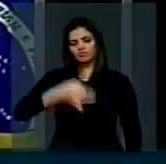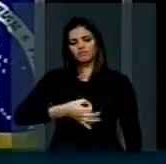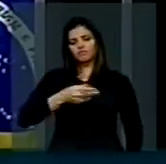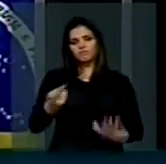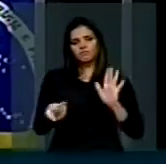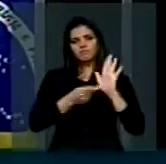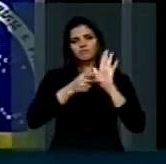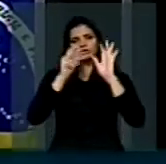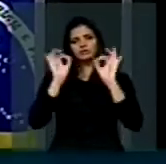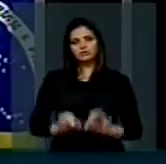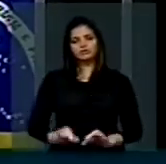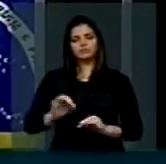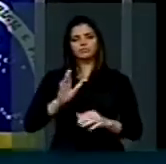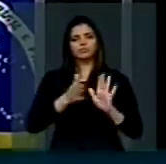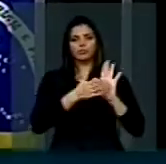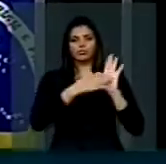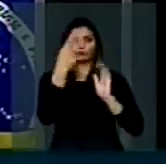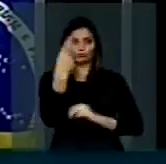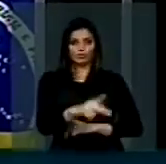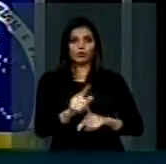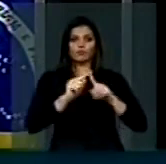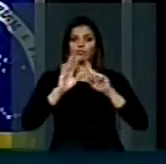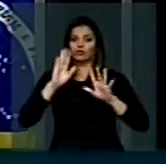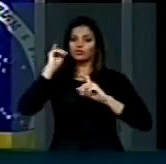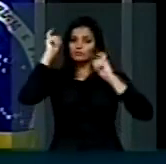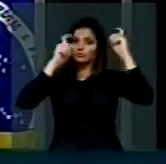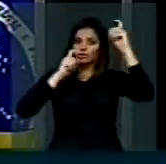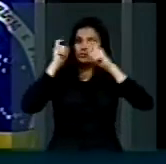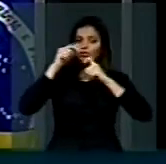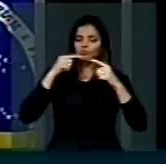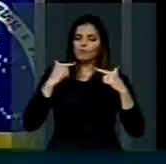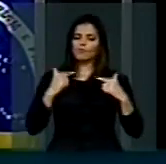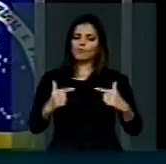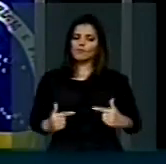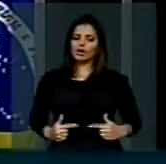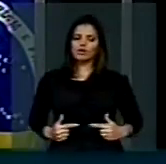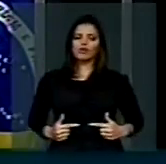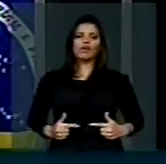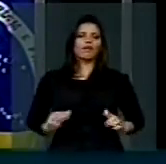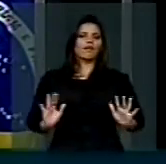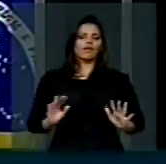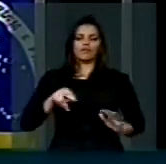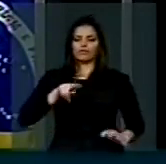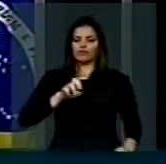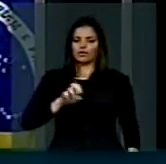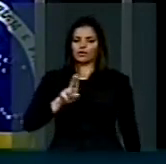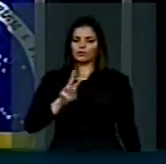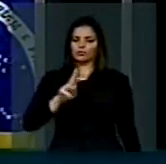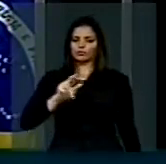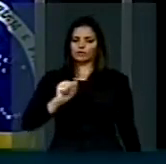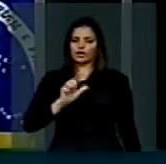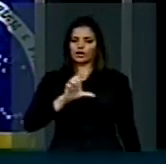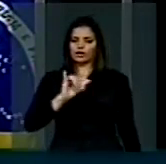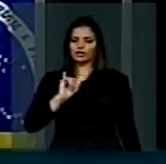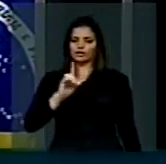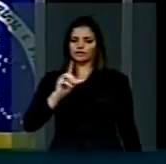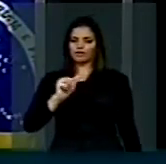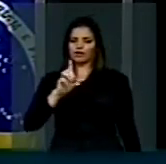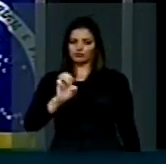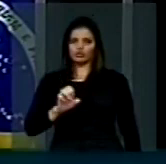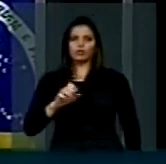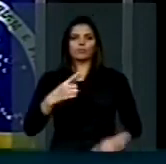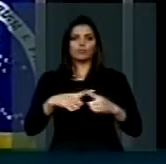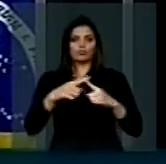proposições, deputado Molon, mas me preocupa a questão da neutralidade e como conduzir isso. Entendo como fundamental.